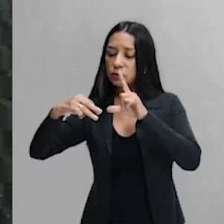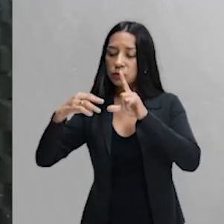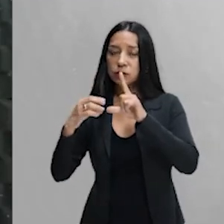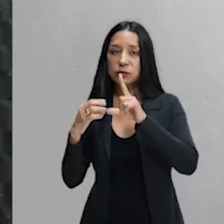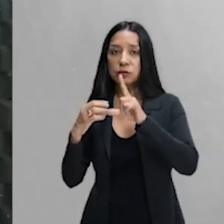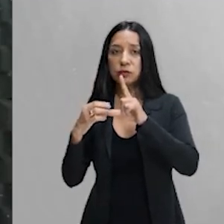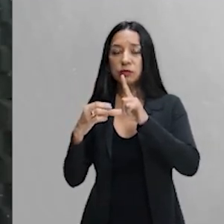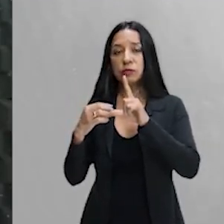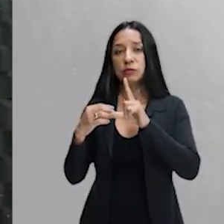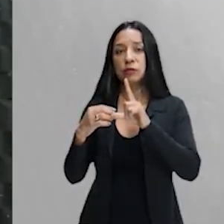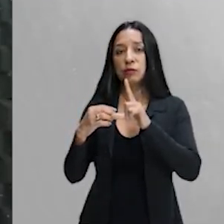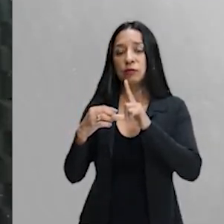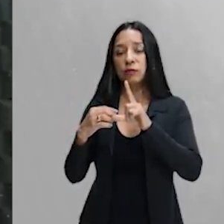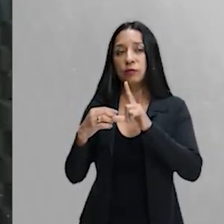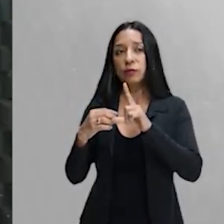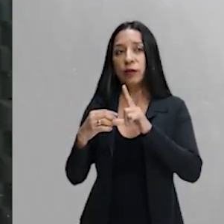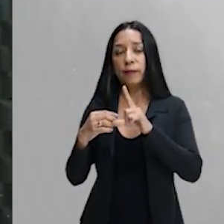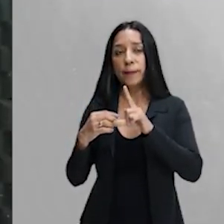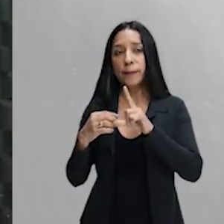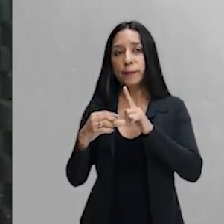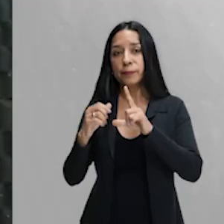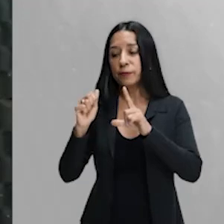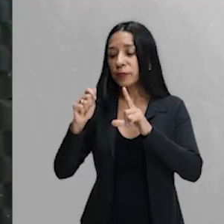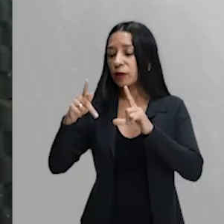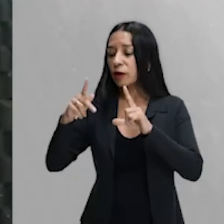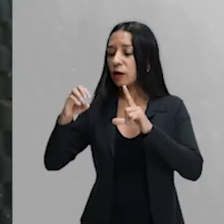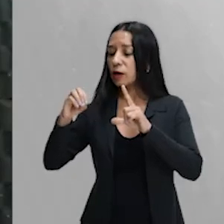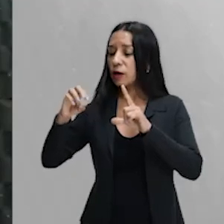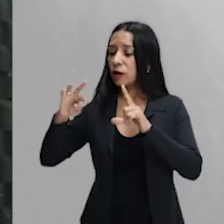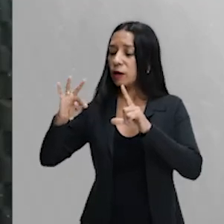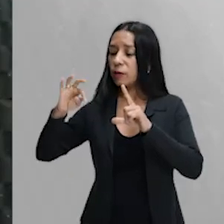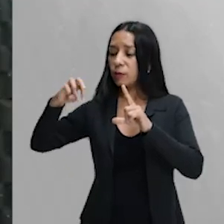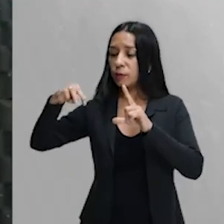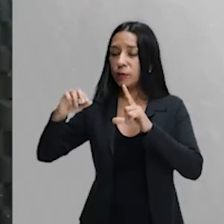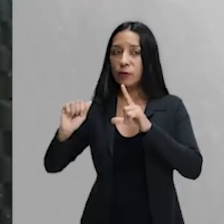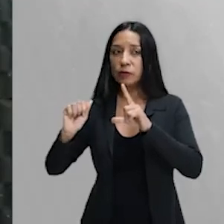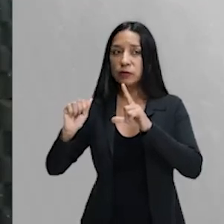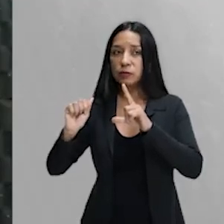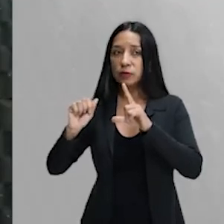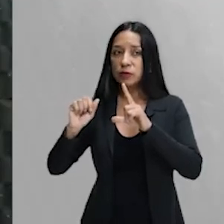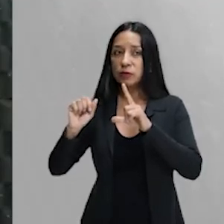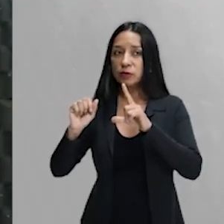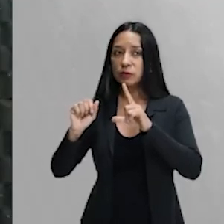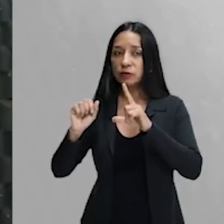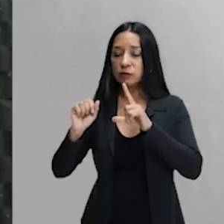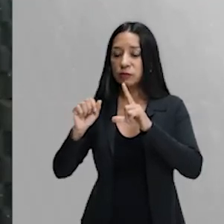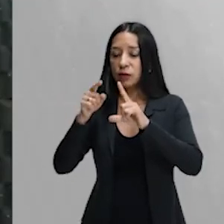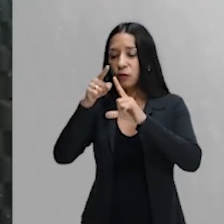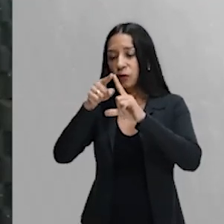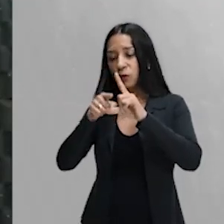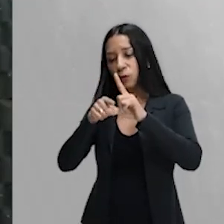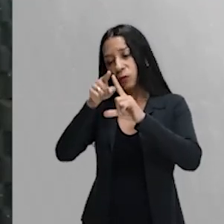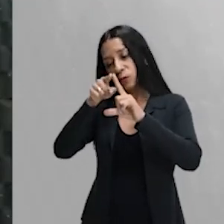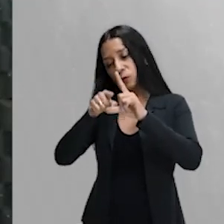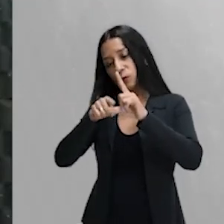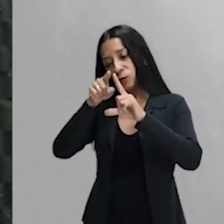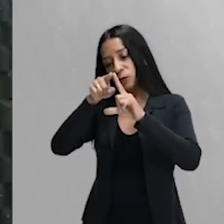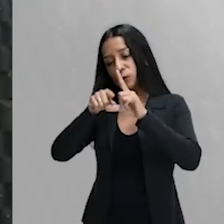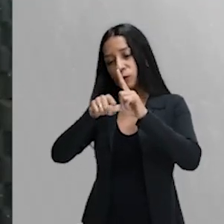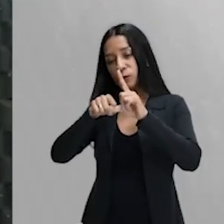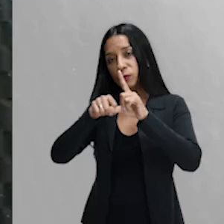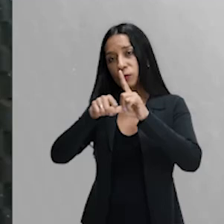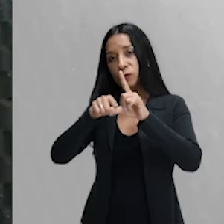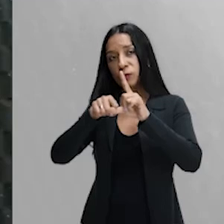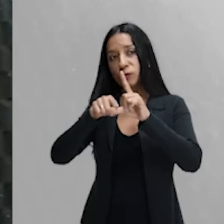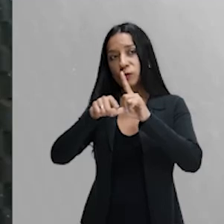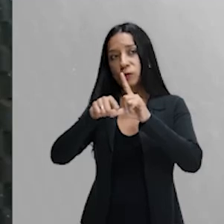Certo? Então veja bem, esse apótema, esse valor bem aqui no meio, ó, o apótema da pirâmide, ó. Vou chamar